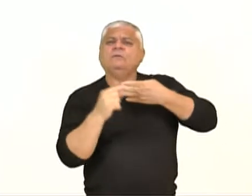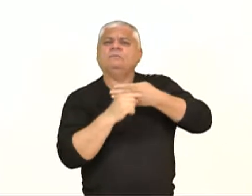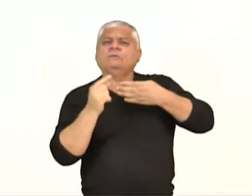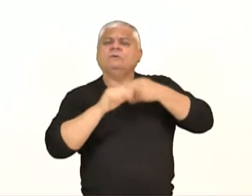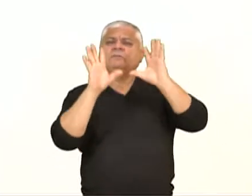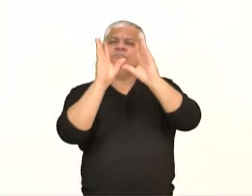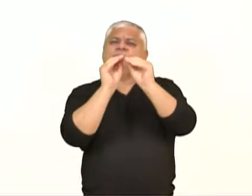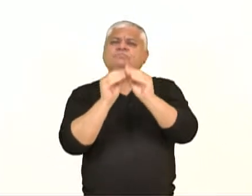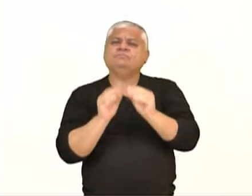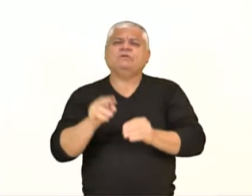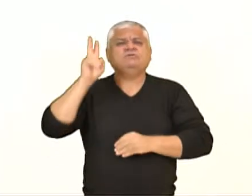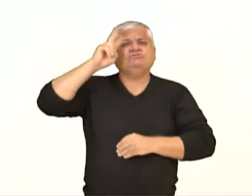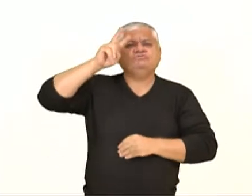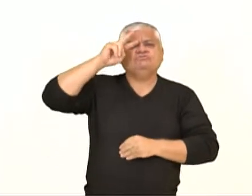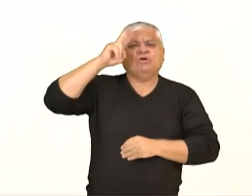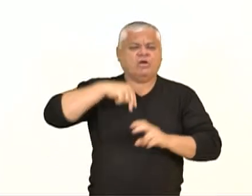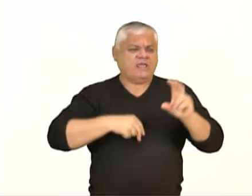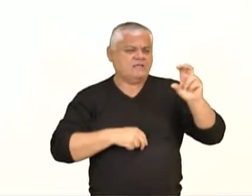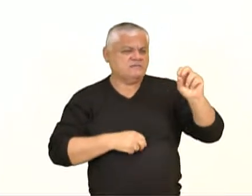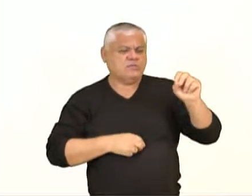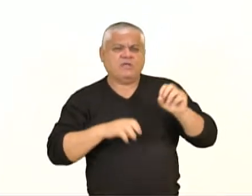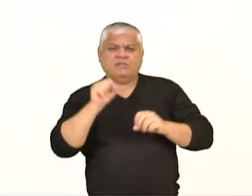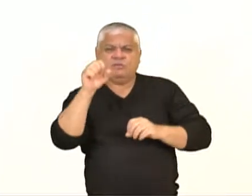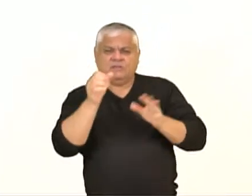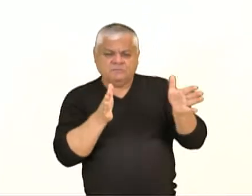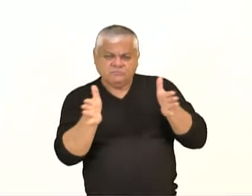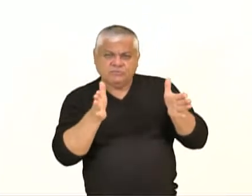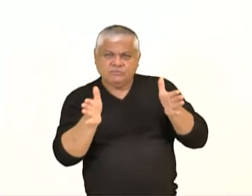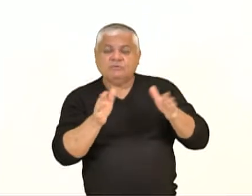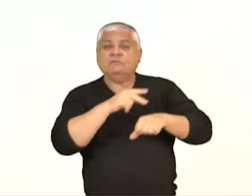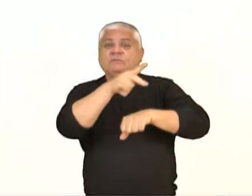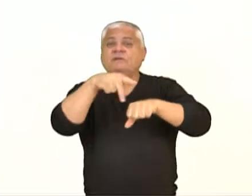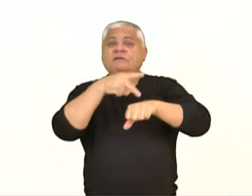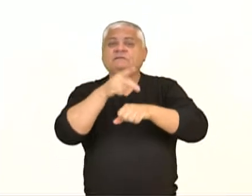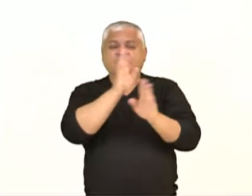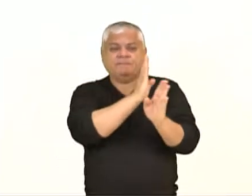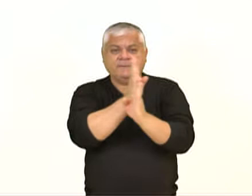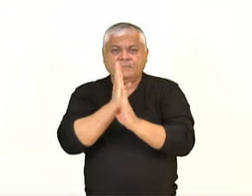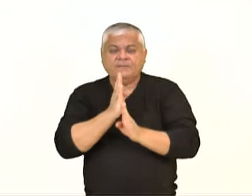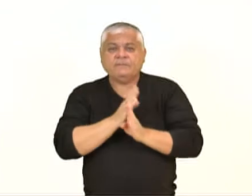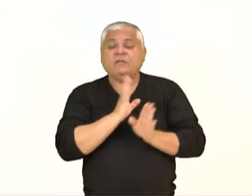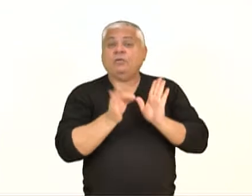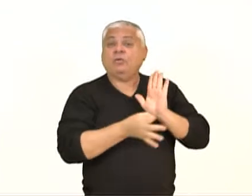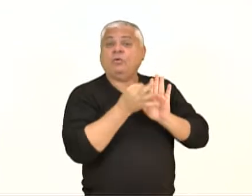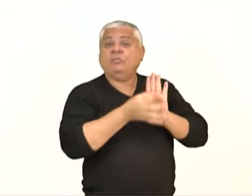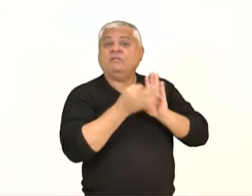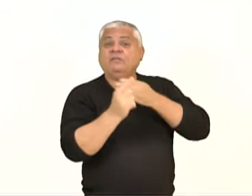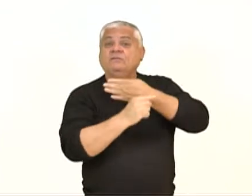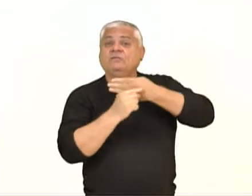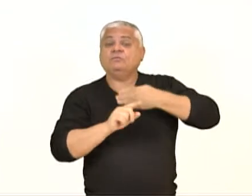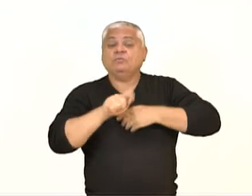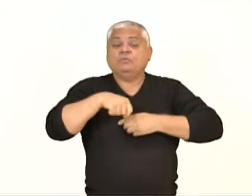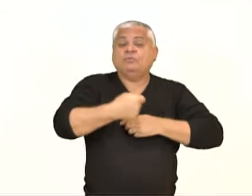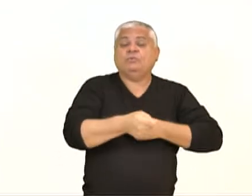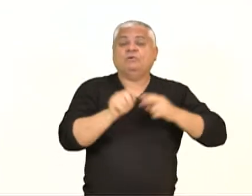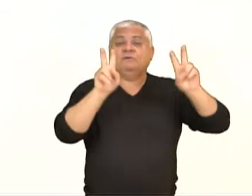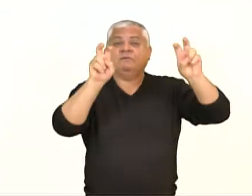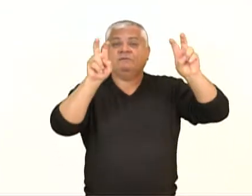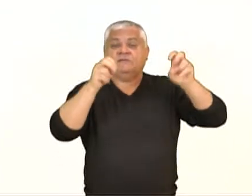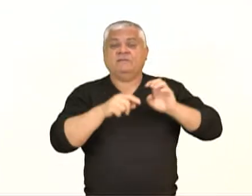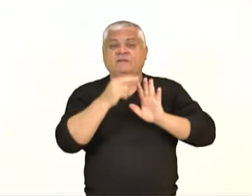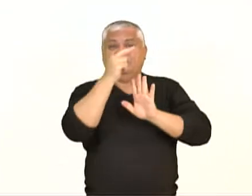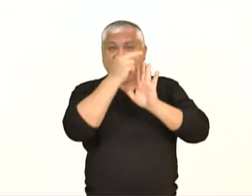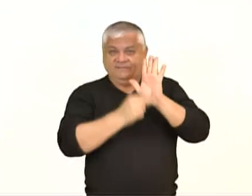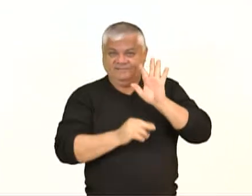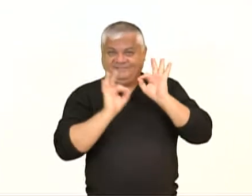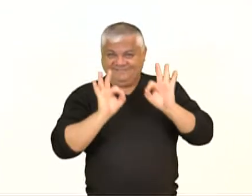apanhado histórico acerca do futebol no país. Identifique as opiniões do autor do texto a respeito desse tema no trecho lido